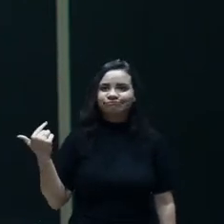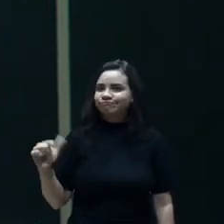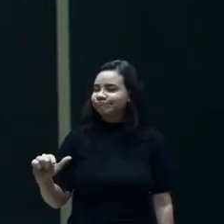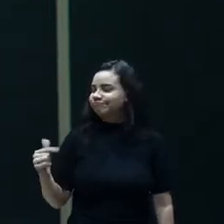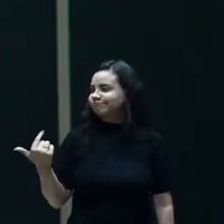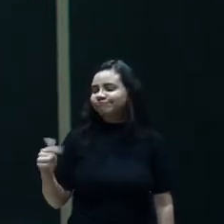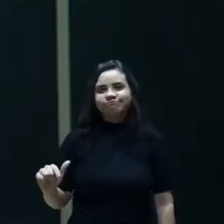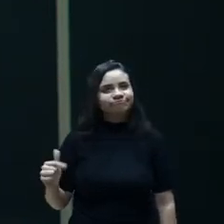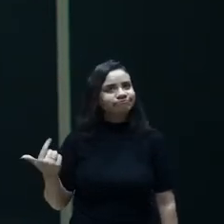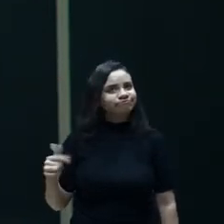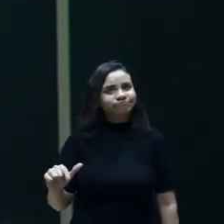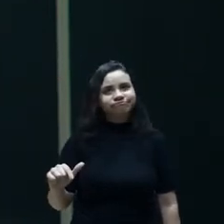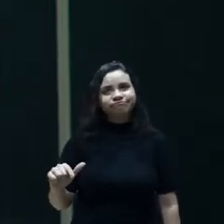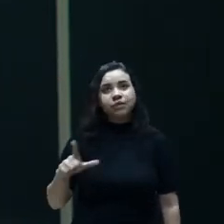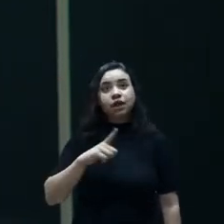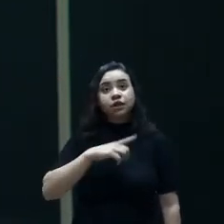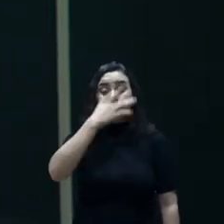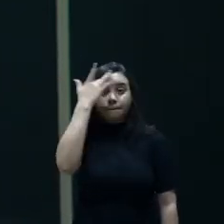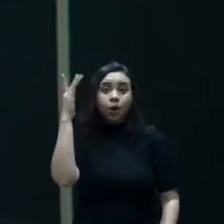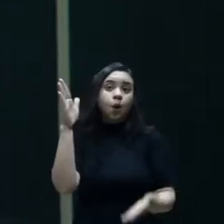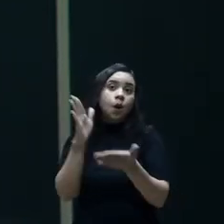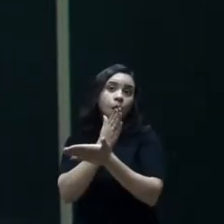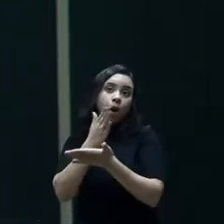Tem gente que levanta 5:30 da manhã para fazer academia.